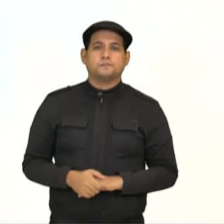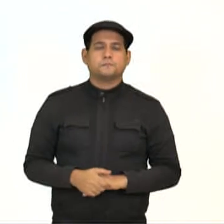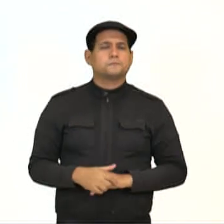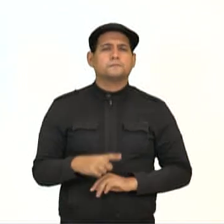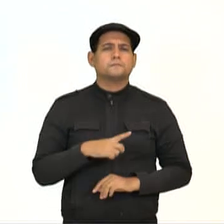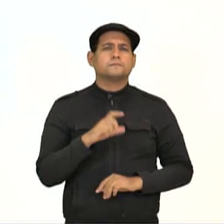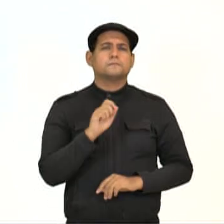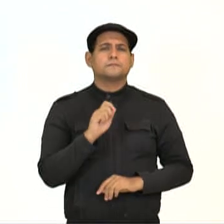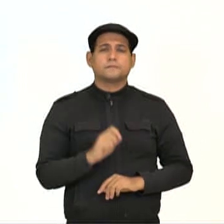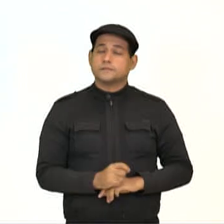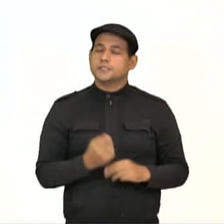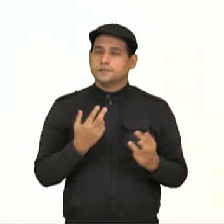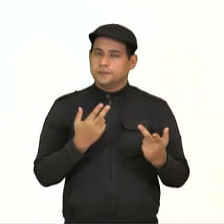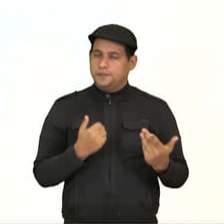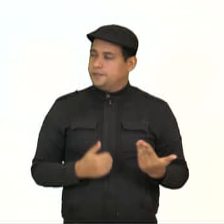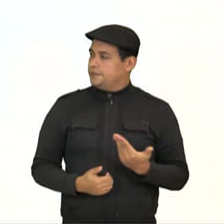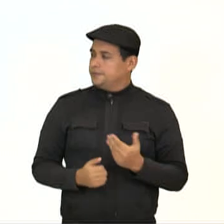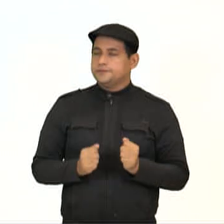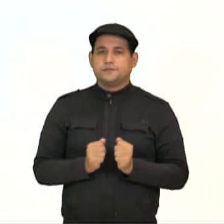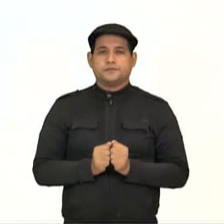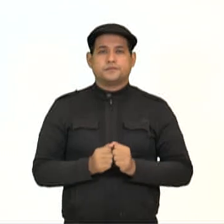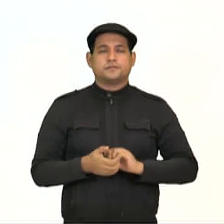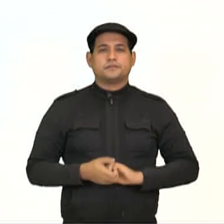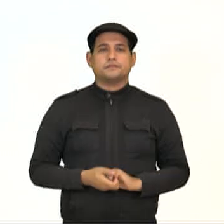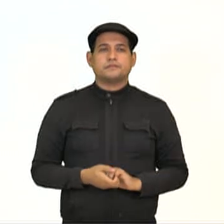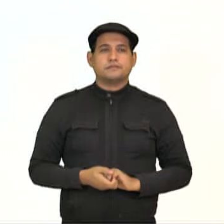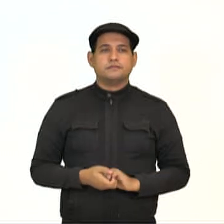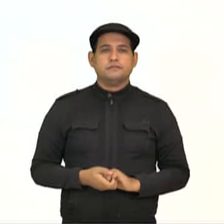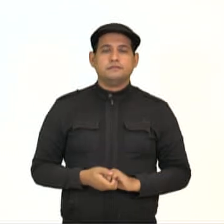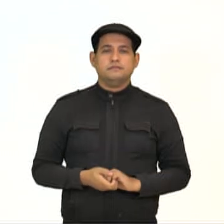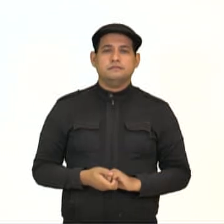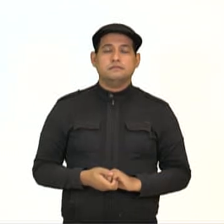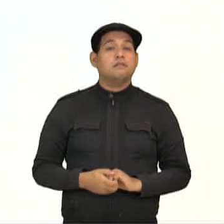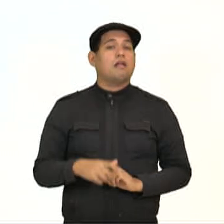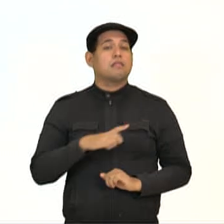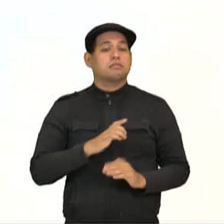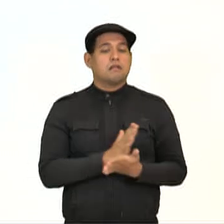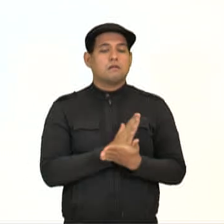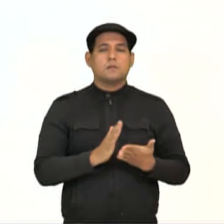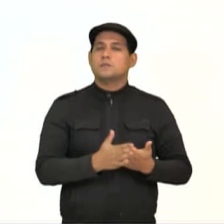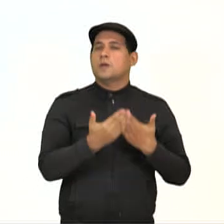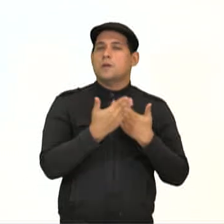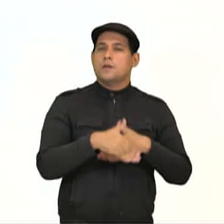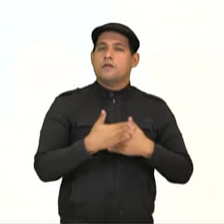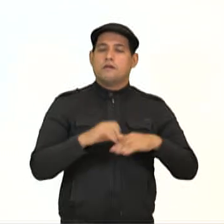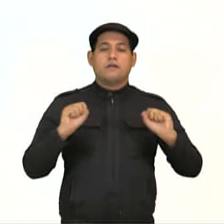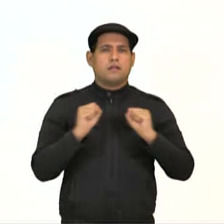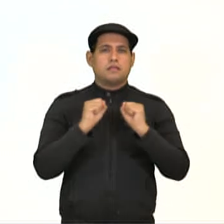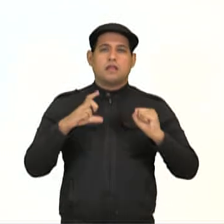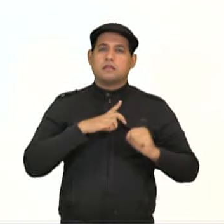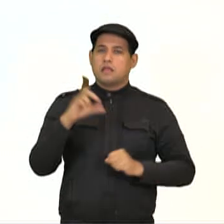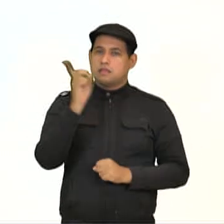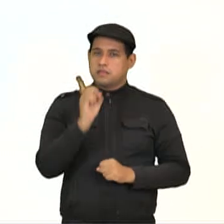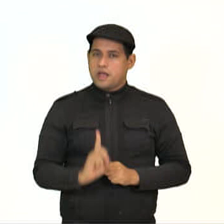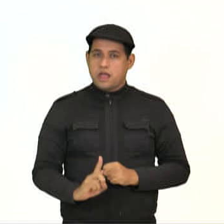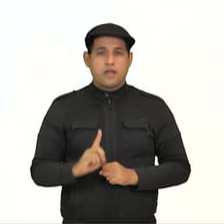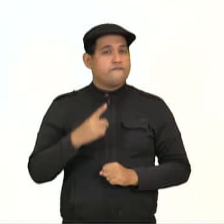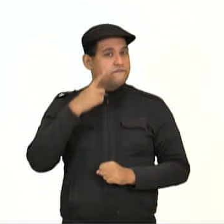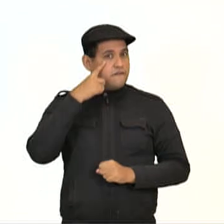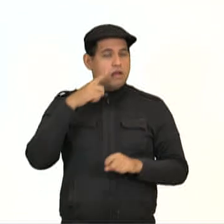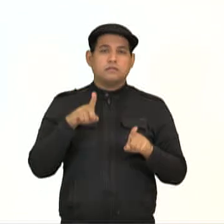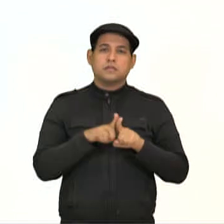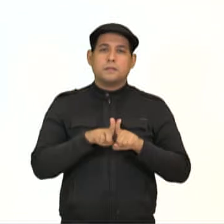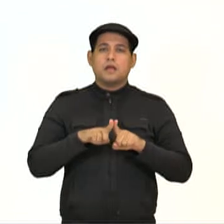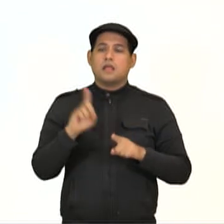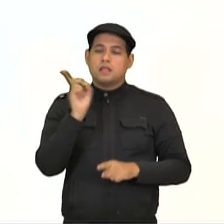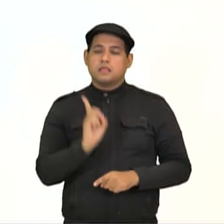a prótese da mesma forma, né? Lembrando que também tem provas para o atleta deficiente visual e também